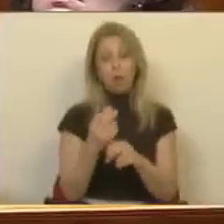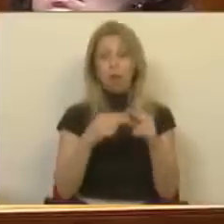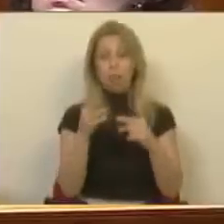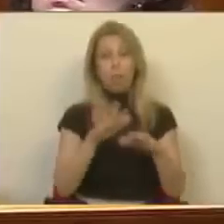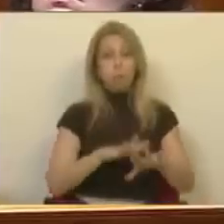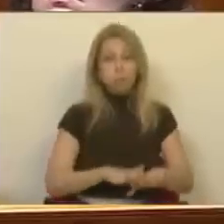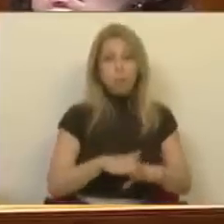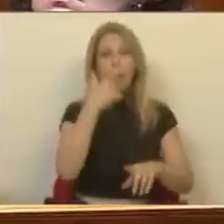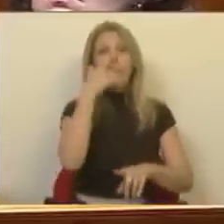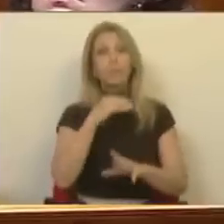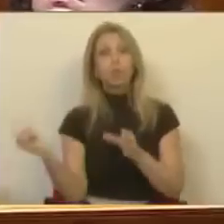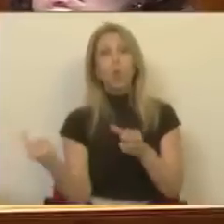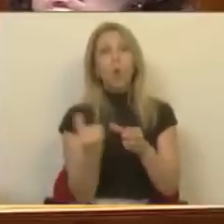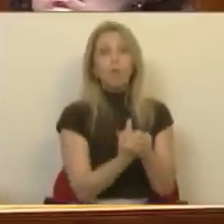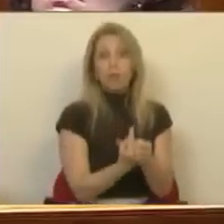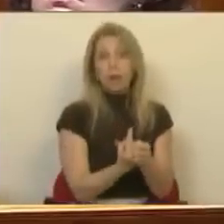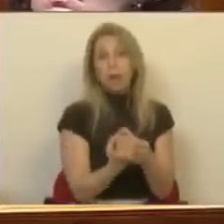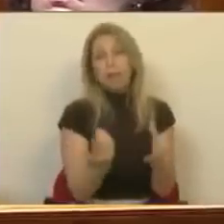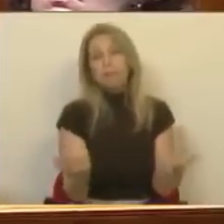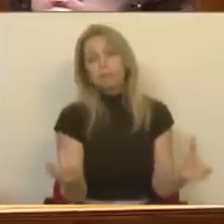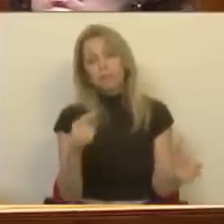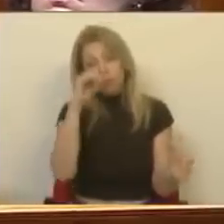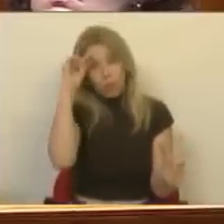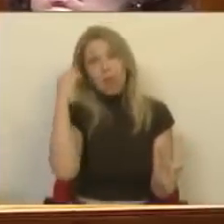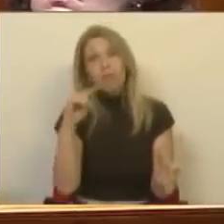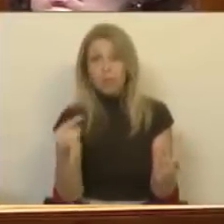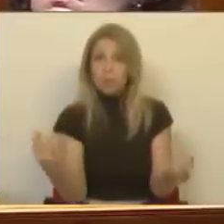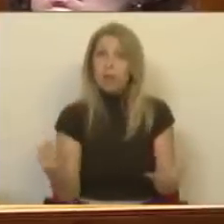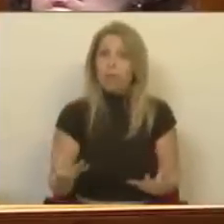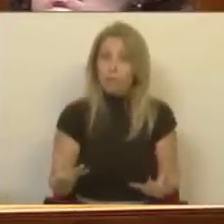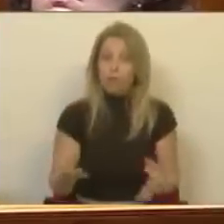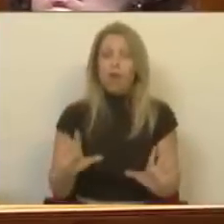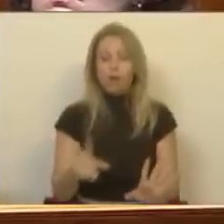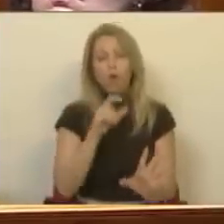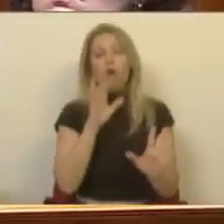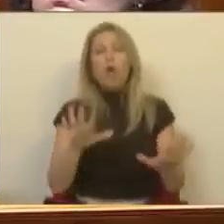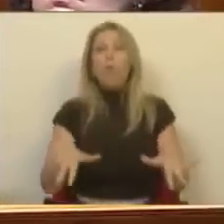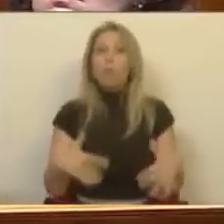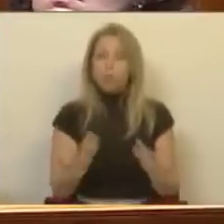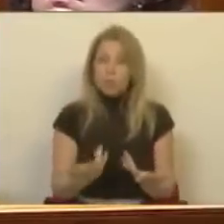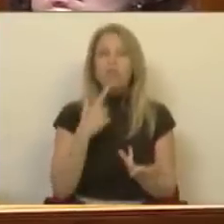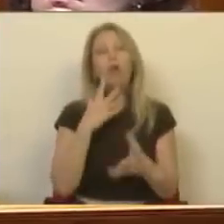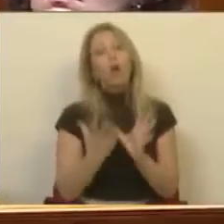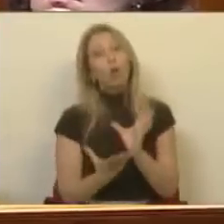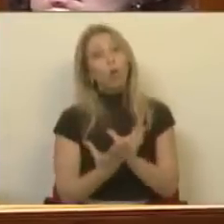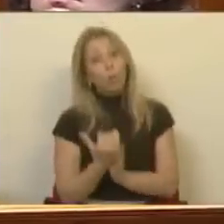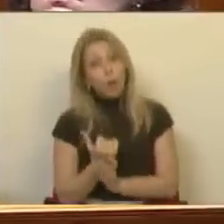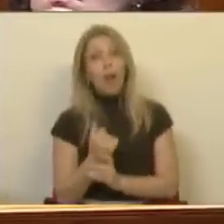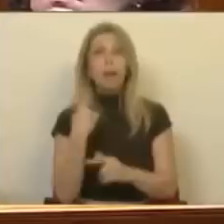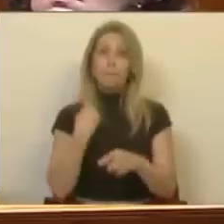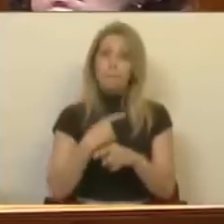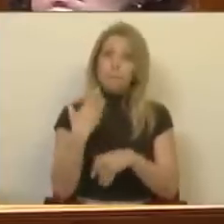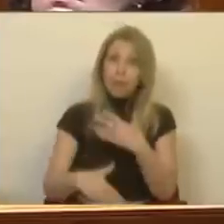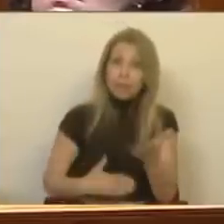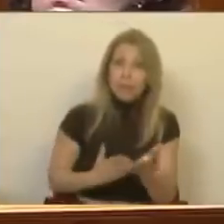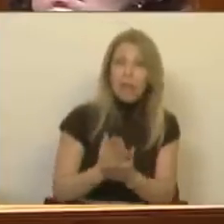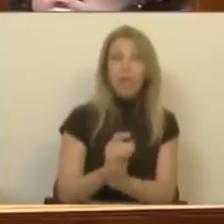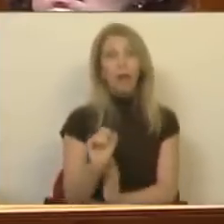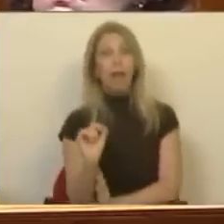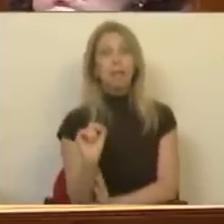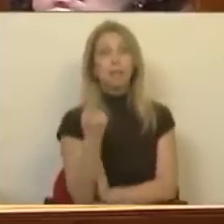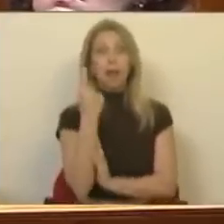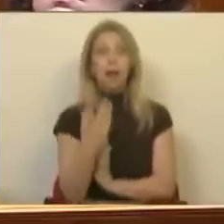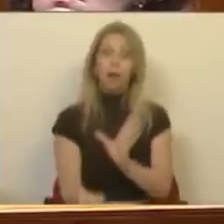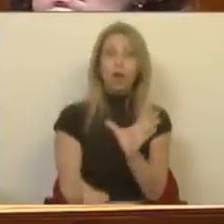pessoas confinadas foi muito difícil mas a verdade foi possível retomar manter acelerar recuperar E chegamos ao final